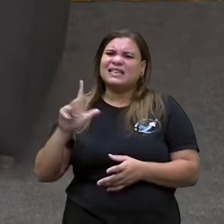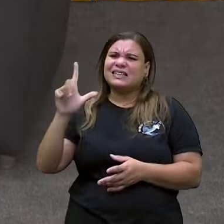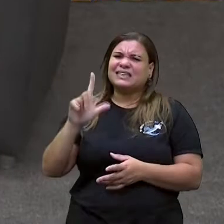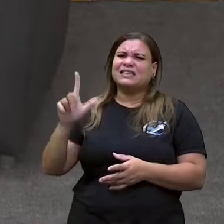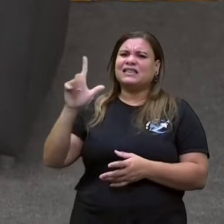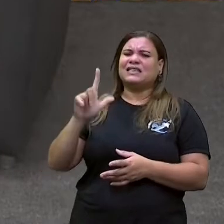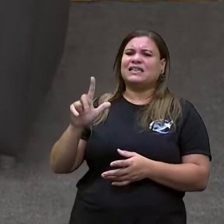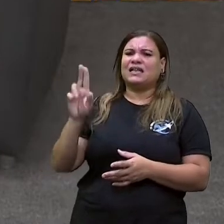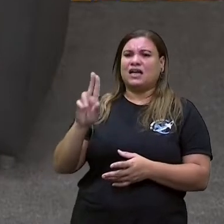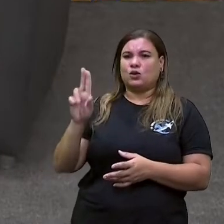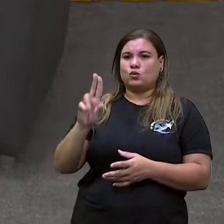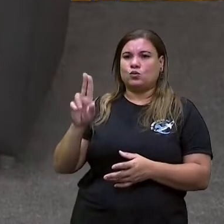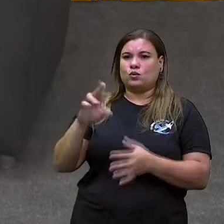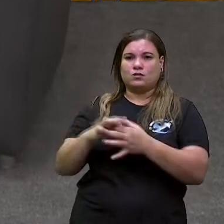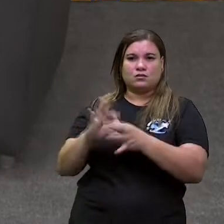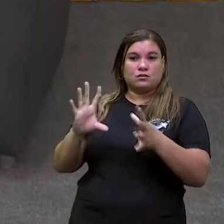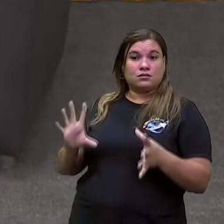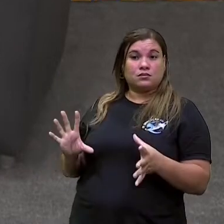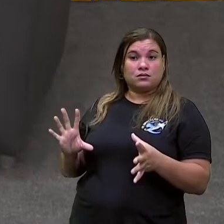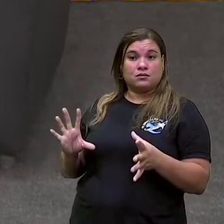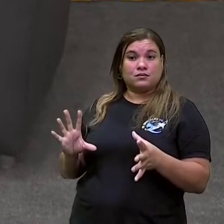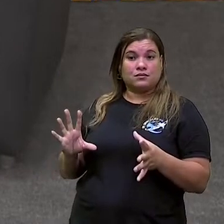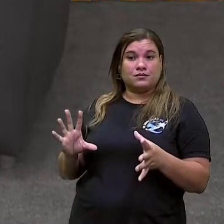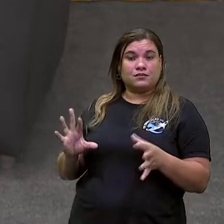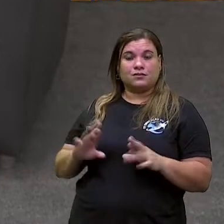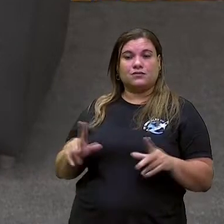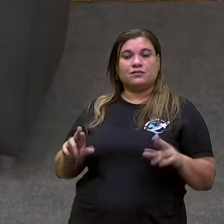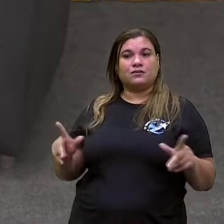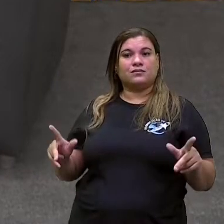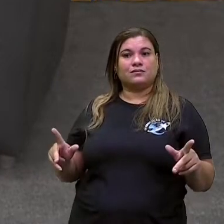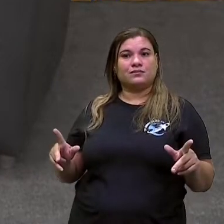ela deve começar com 10 minutos por dia.